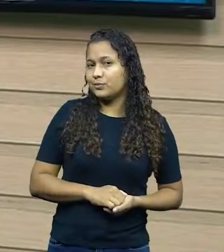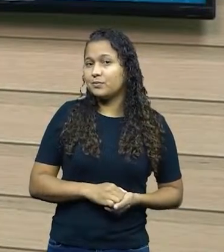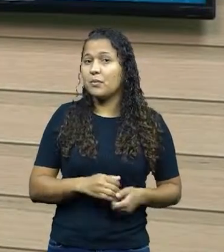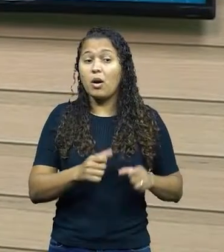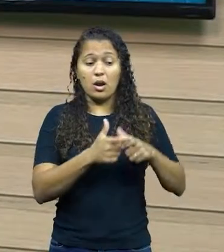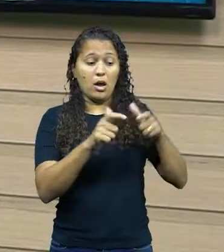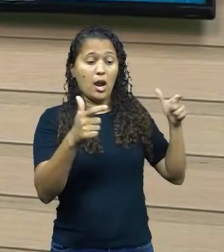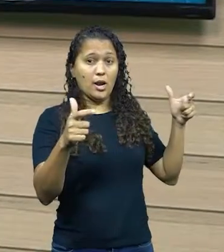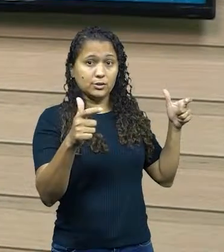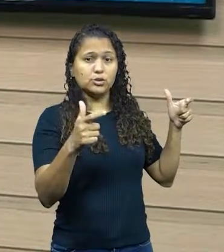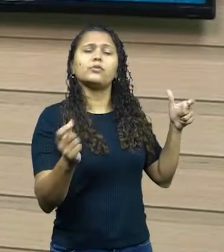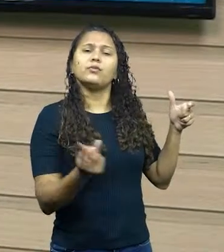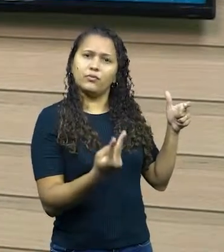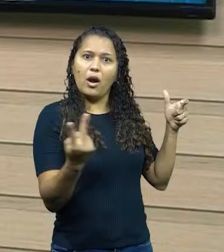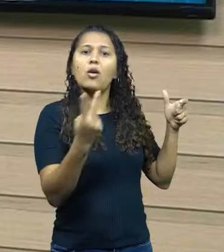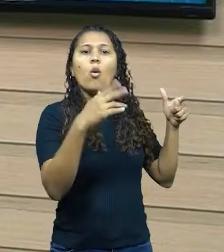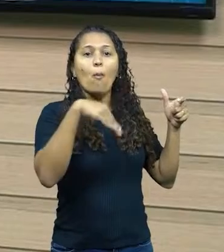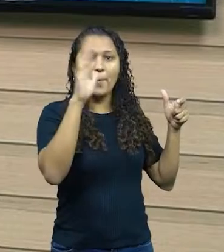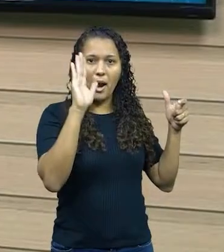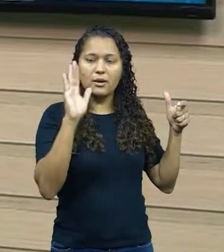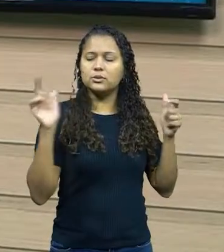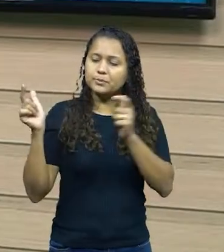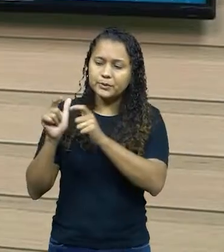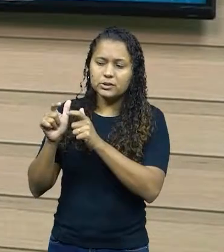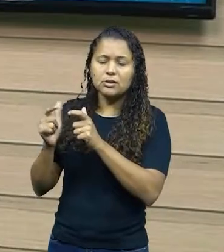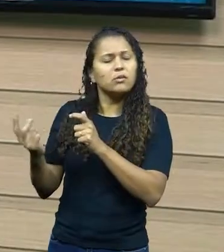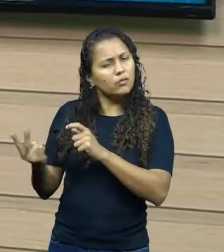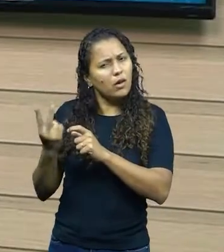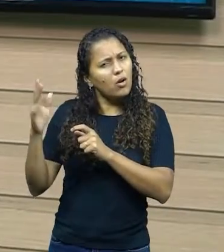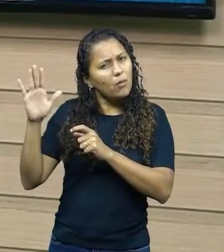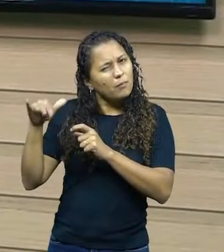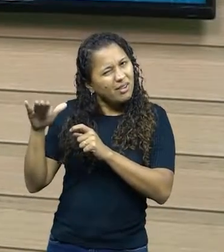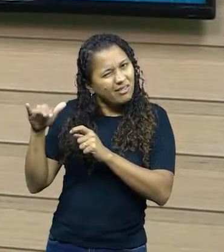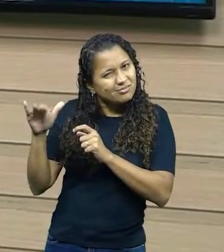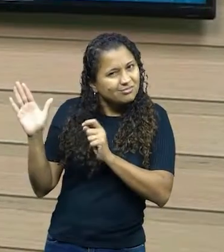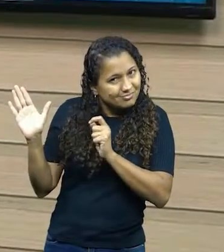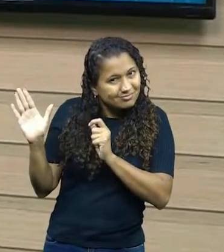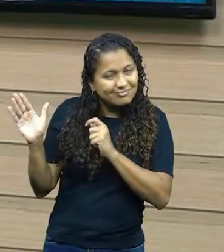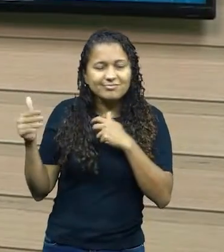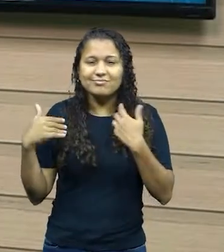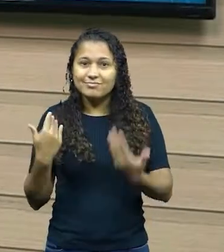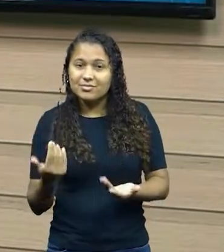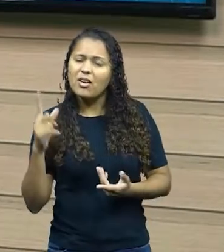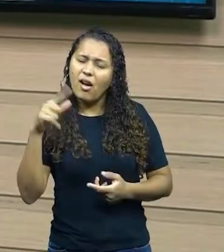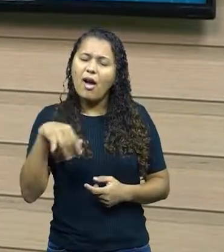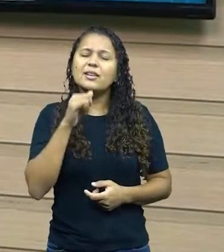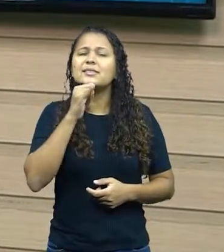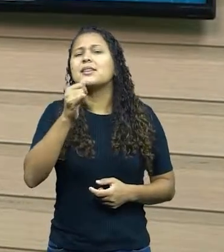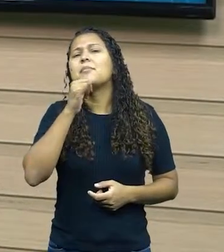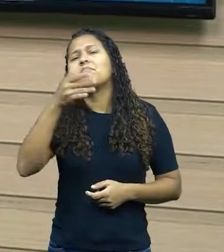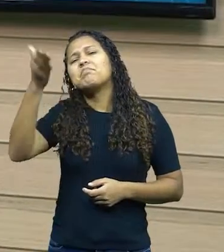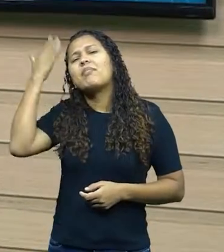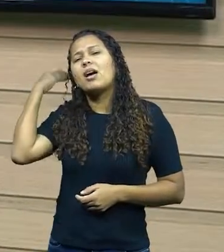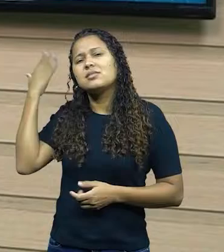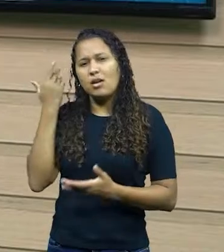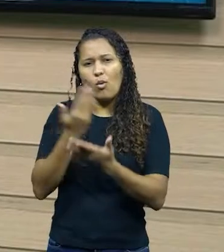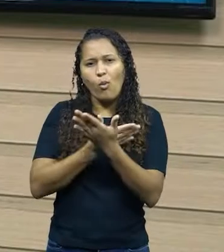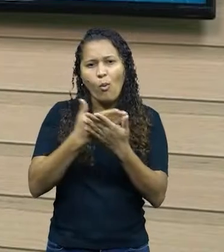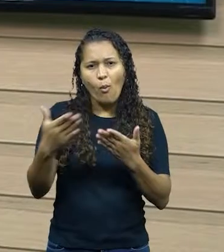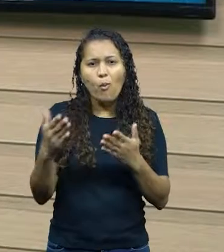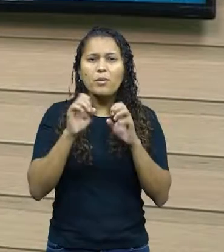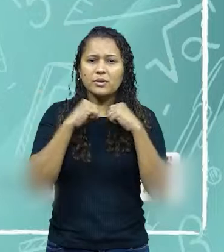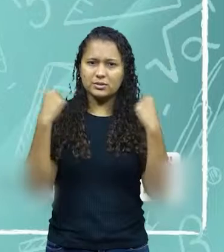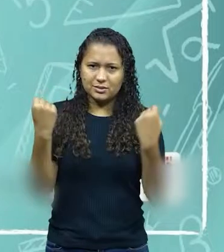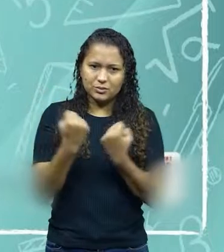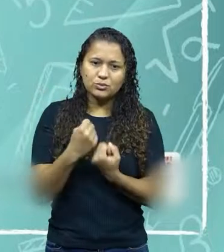maiores do que aquelas que eram menores. Esse é um exemplo básico que a gente pode imaginar lá no início da nossa civilização, da humanidade,